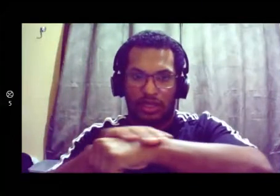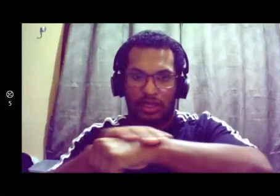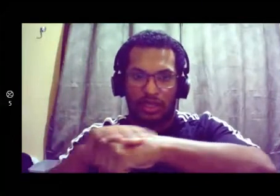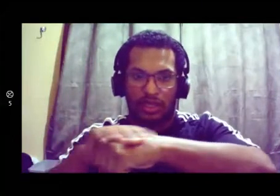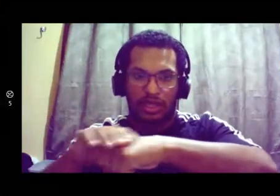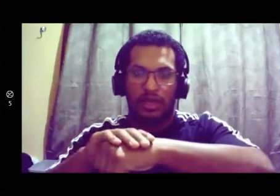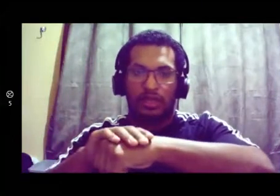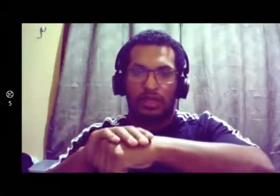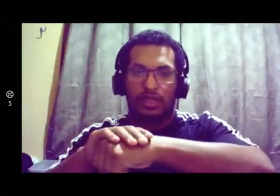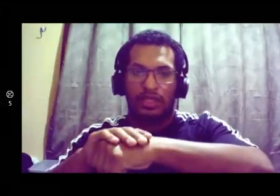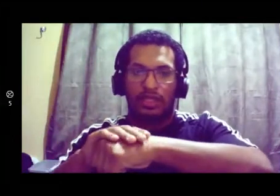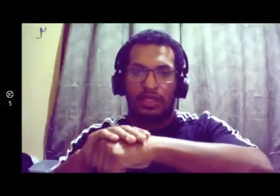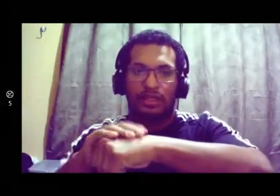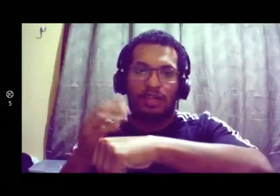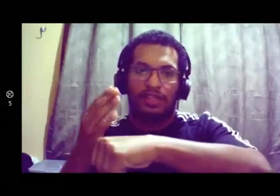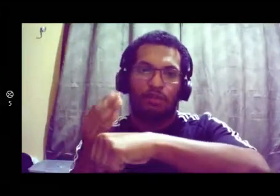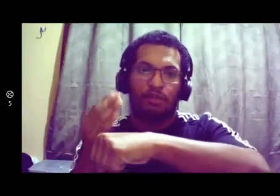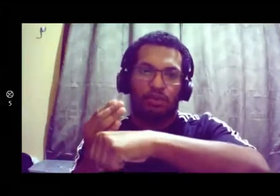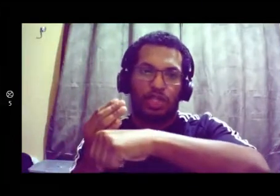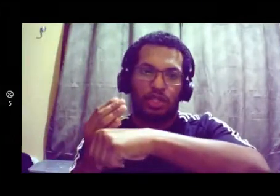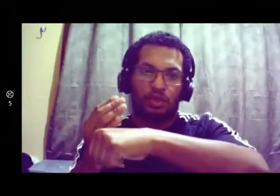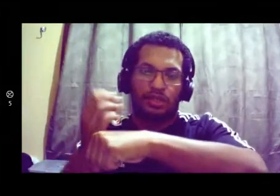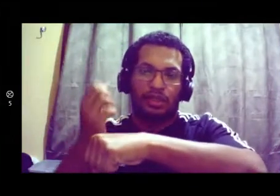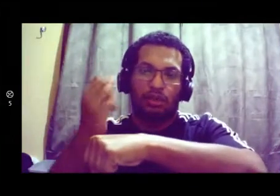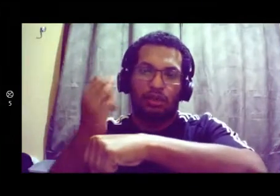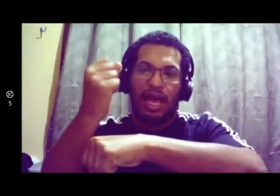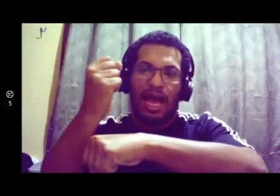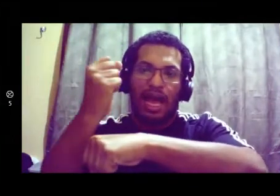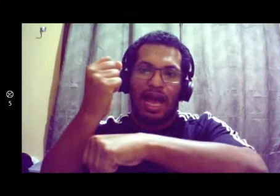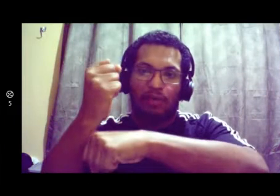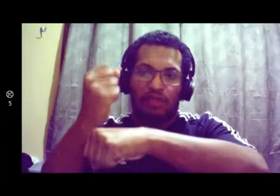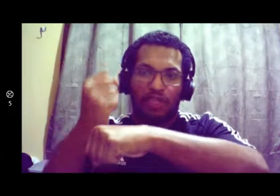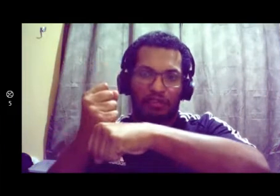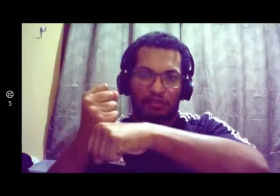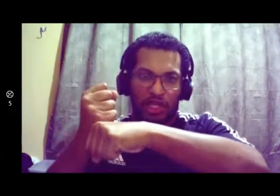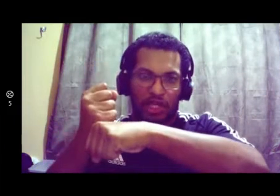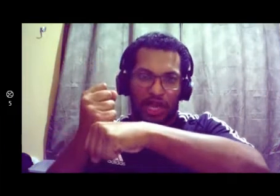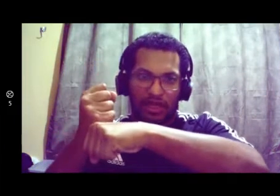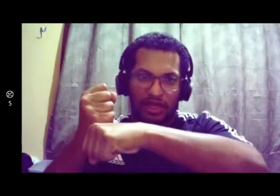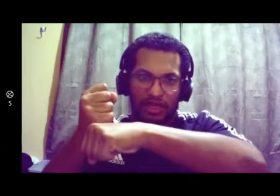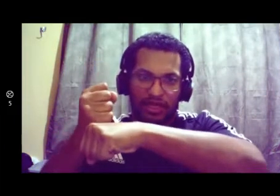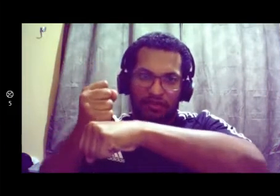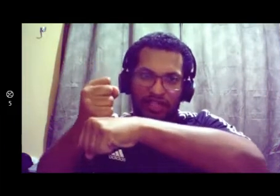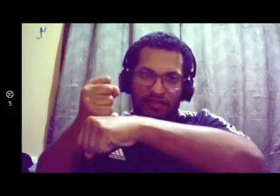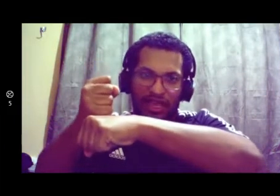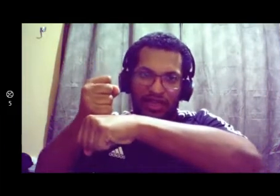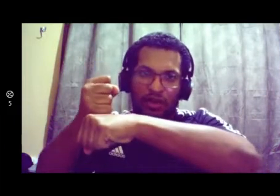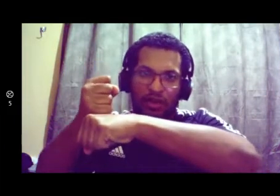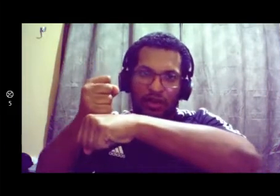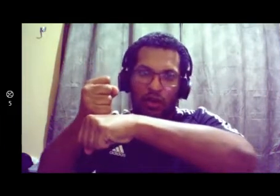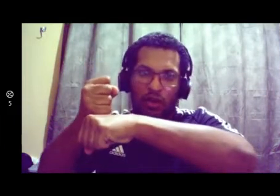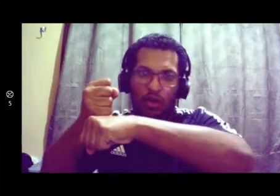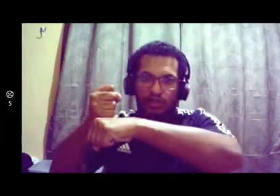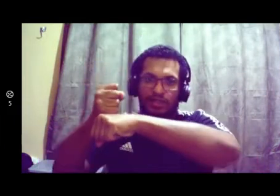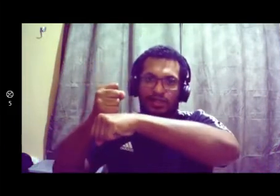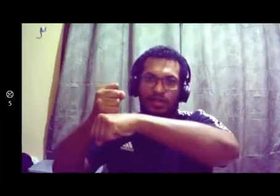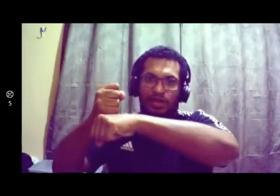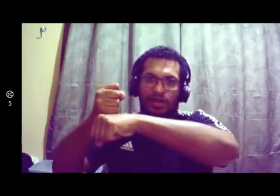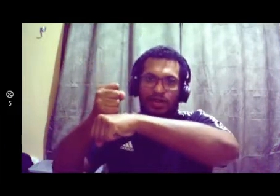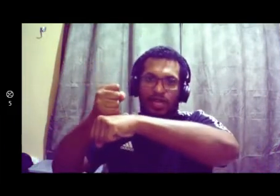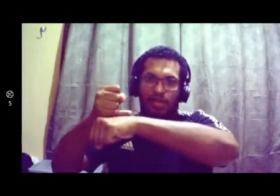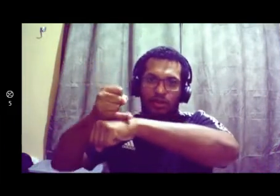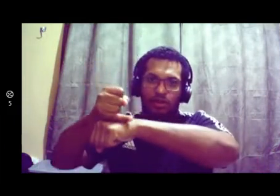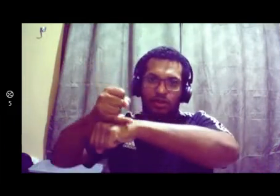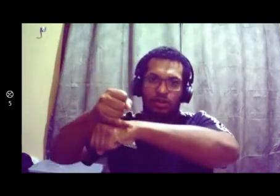mão aqui, nessa direção, que ele vai ser o ponto de articulação. A mãozinha vem fechada e você vai colocando os dedos assim,